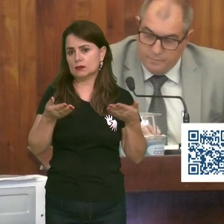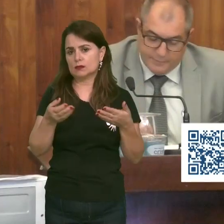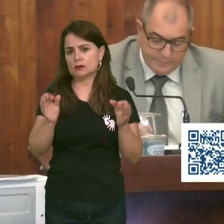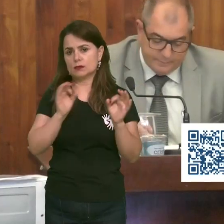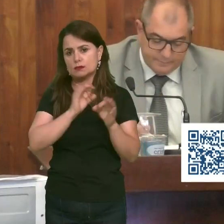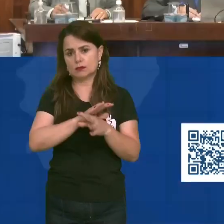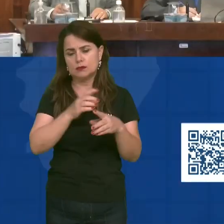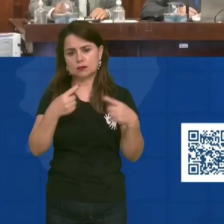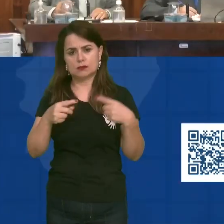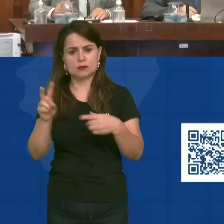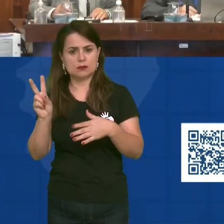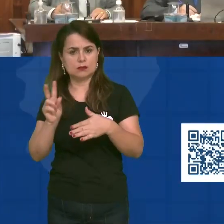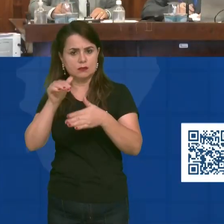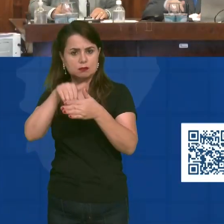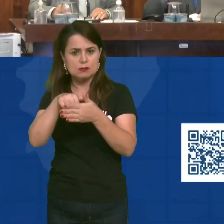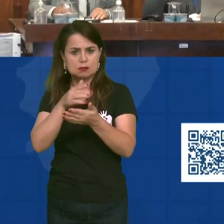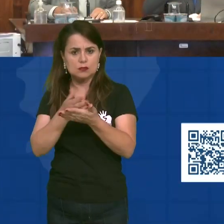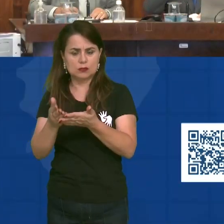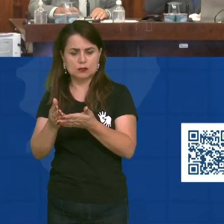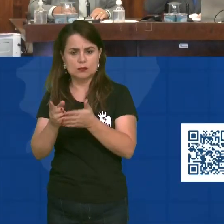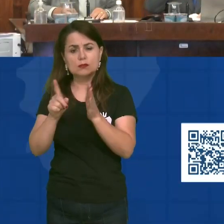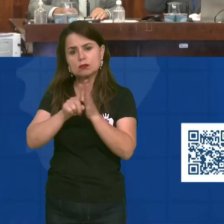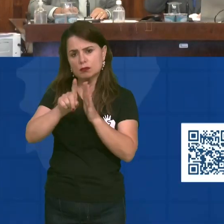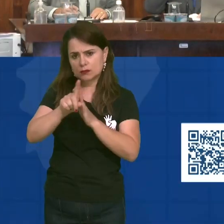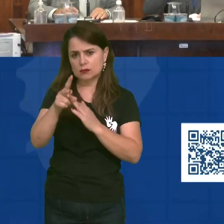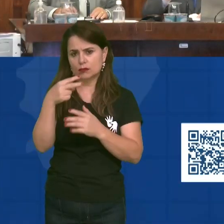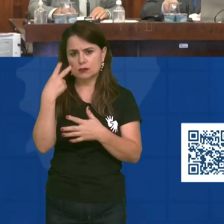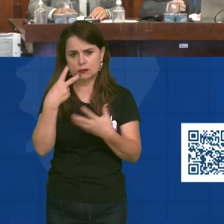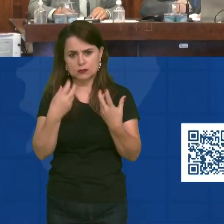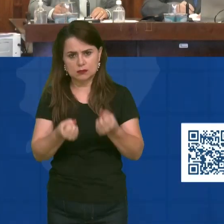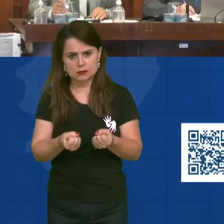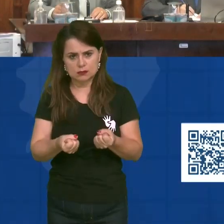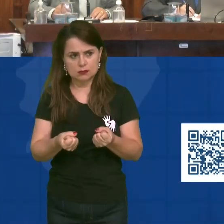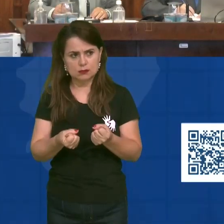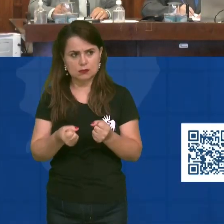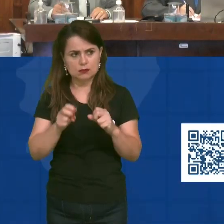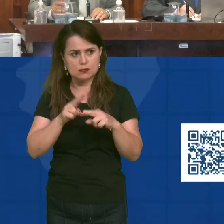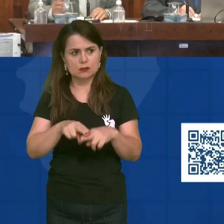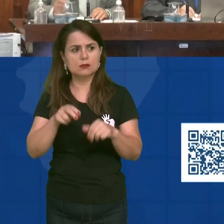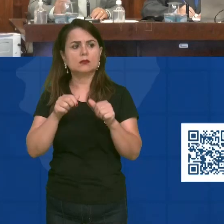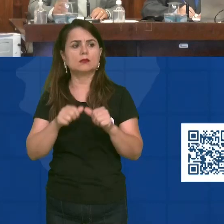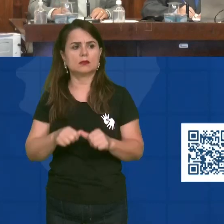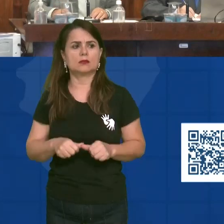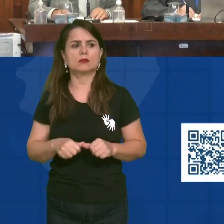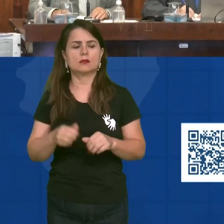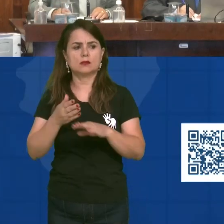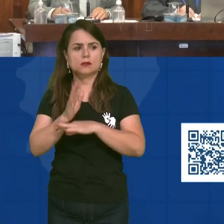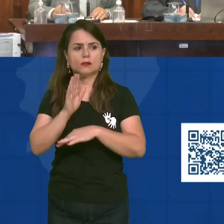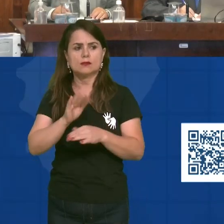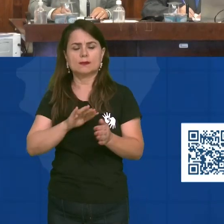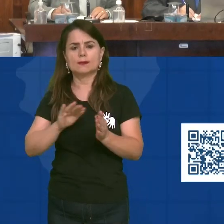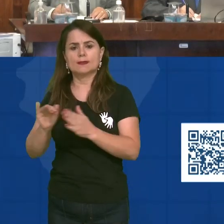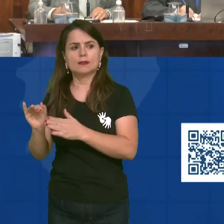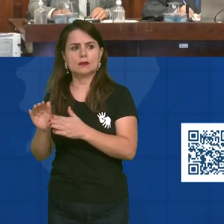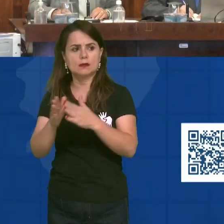a discussão e vamos ao voto os vereadores que aprovam requerimento permanecem se encontram requerimento aprovado requerimento